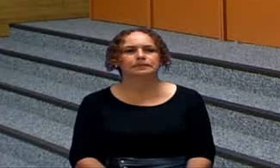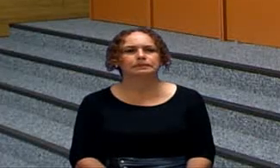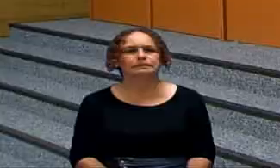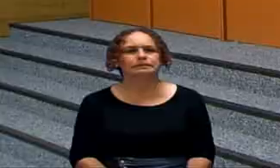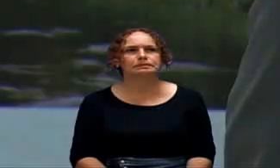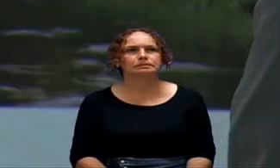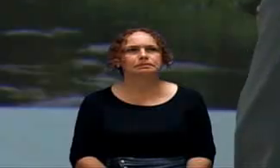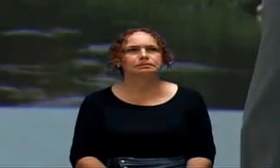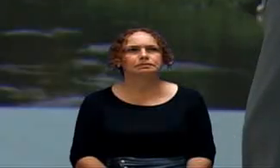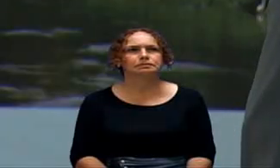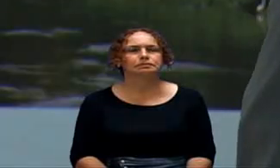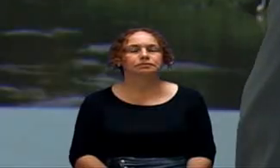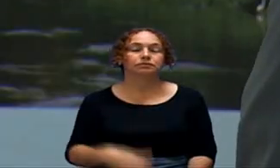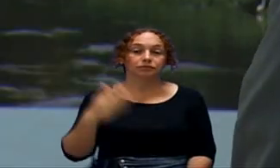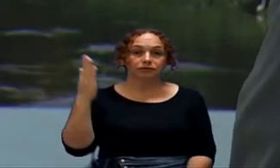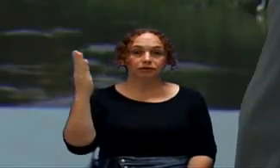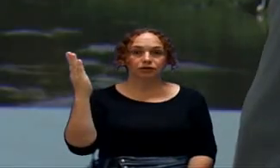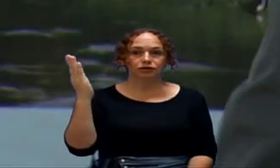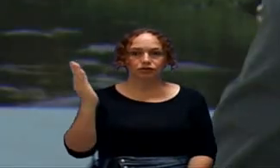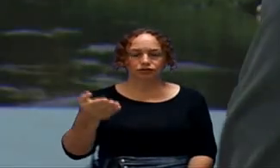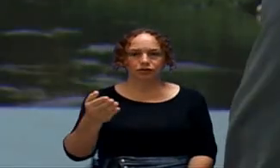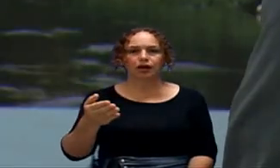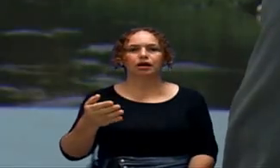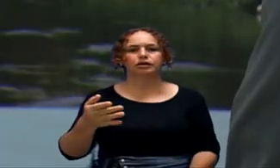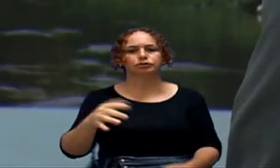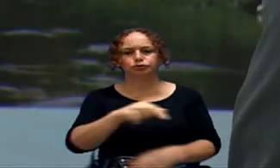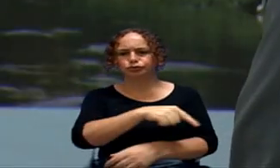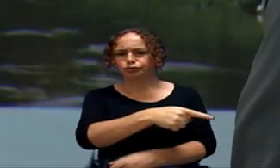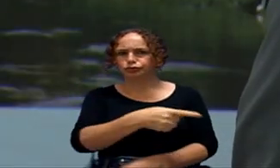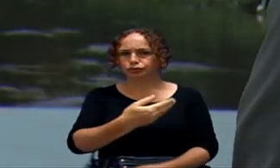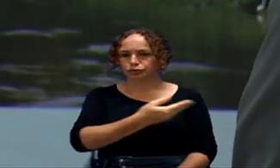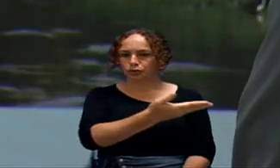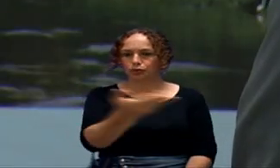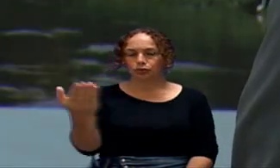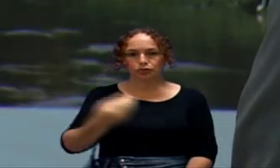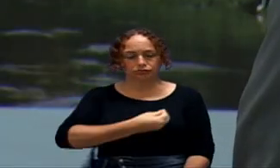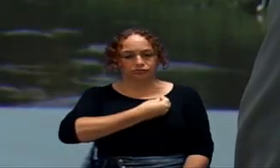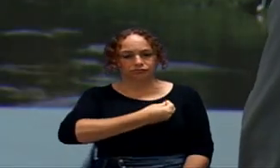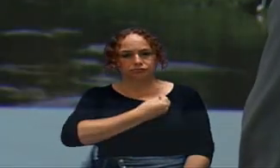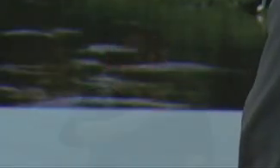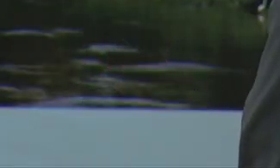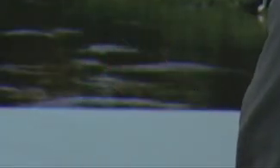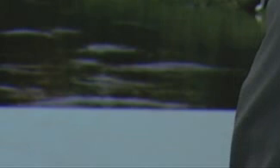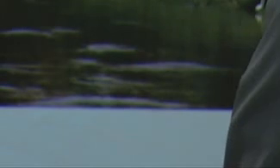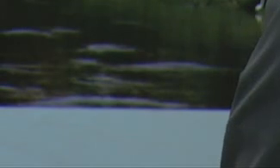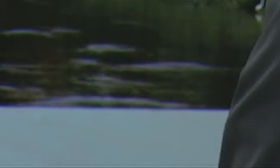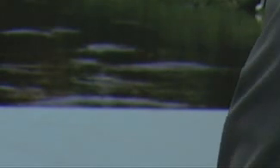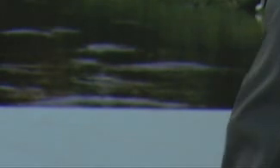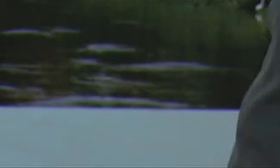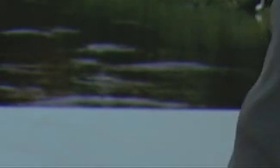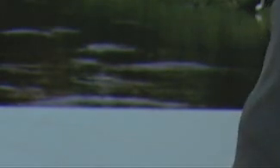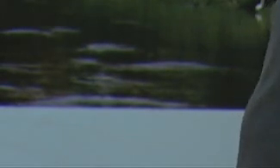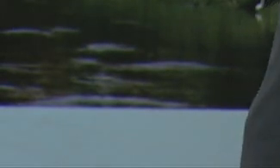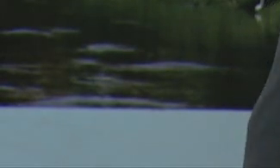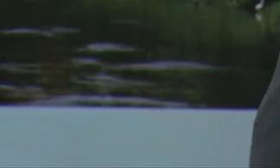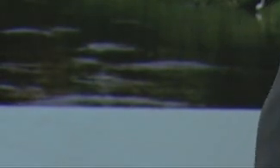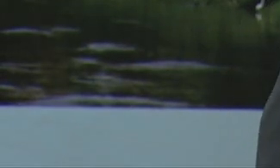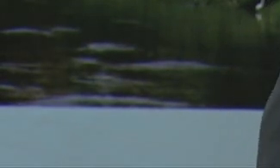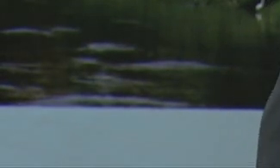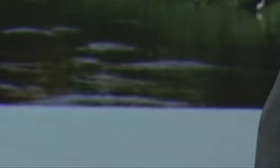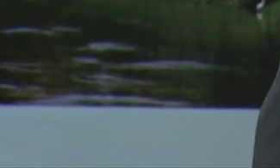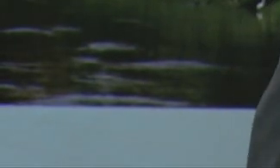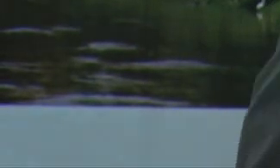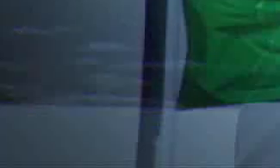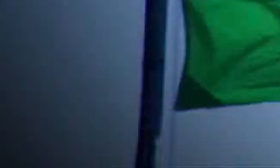Feita a composição da mesa estendida e da mesa da presidência, convidamos todos para, em posição de respeito, cantarmos o